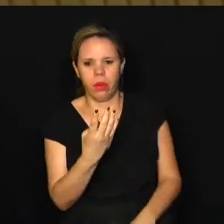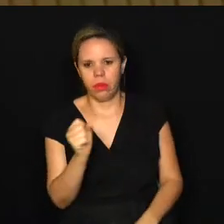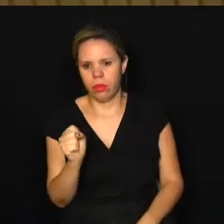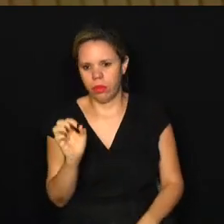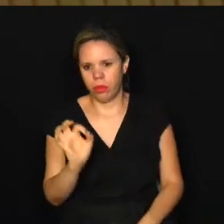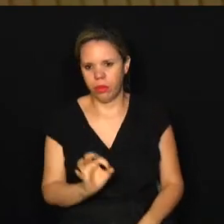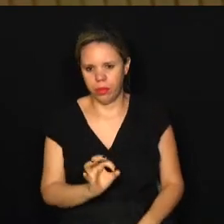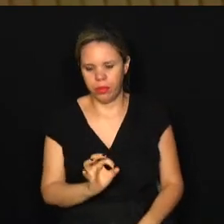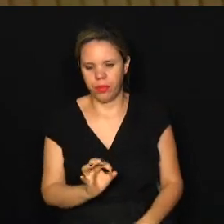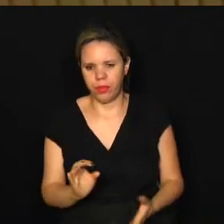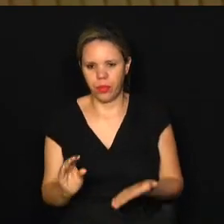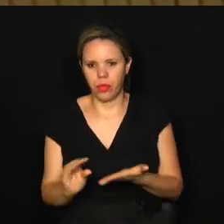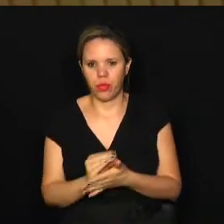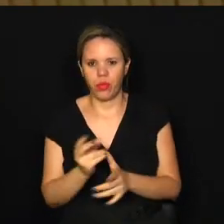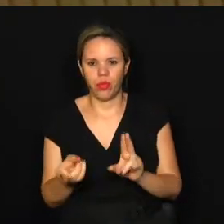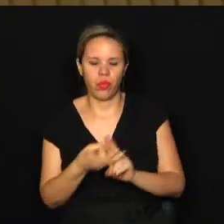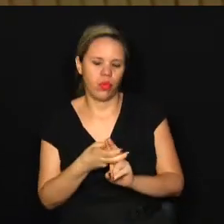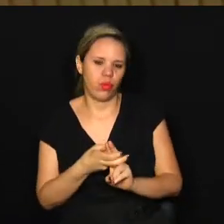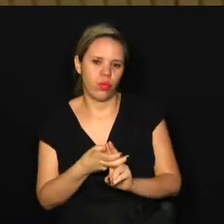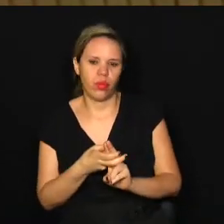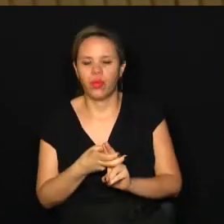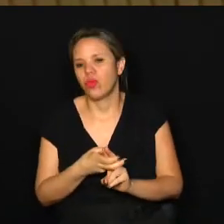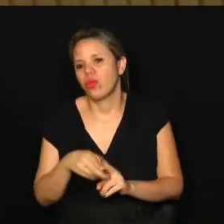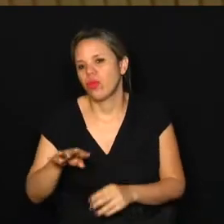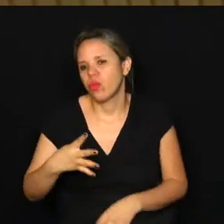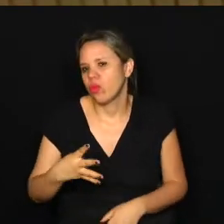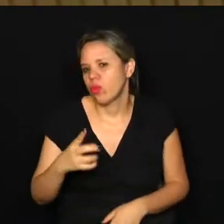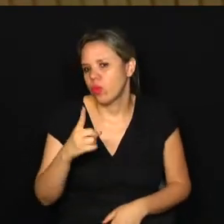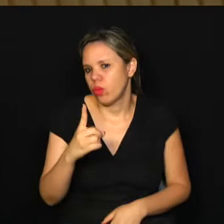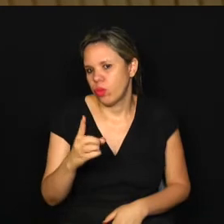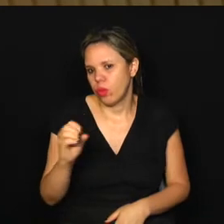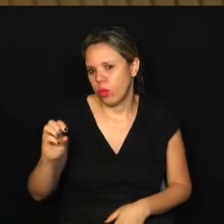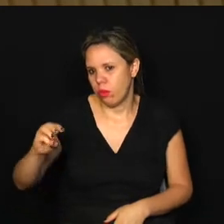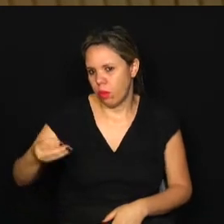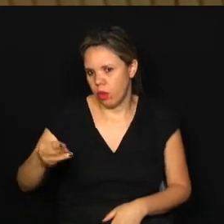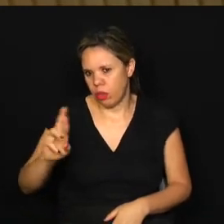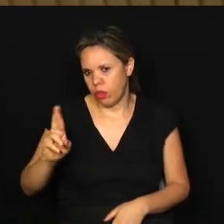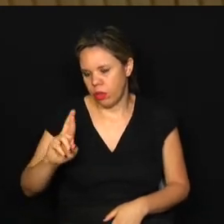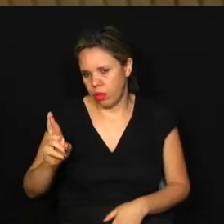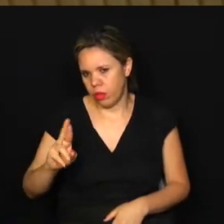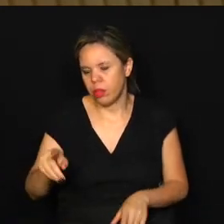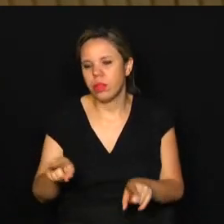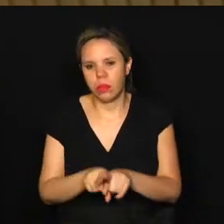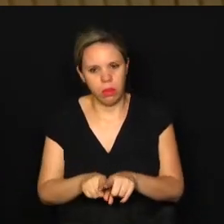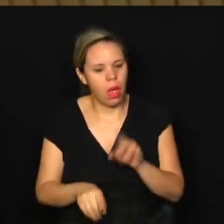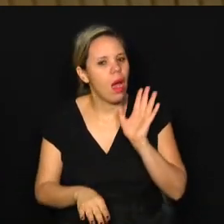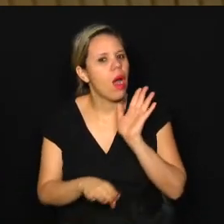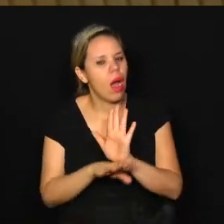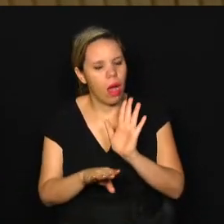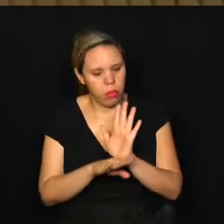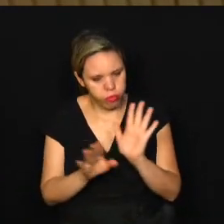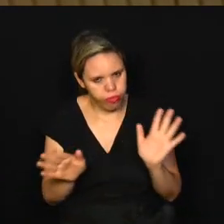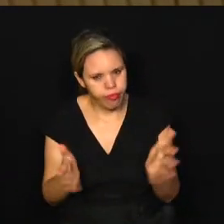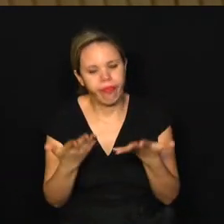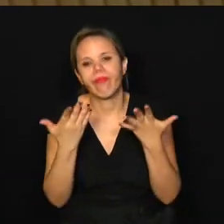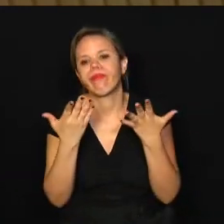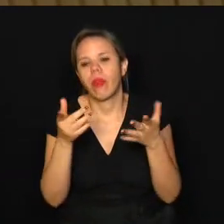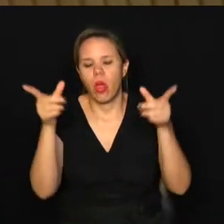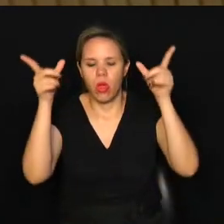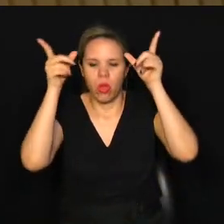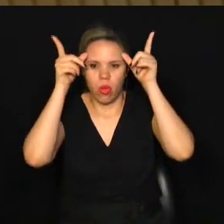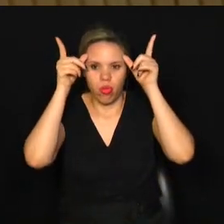no recurso do SUS, cerca de pouco mais de 100 milhões de reais. Isso também proporcionou um